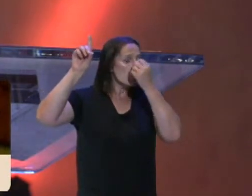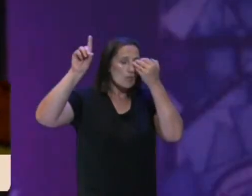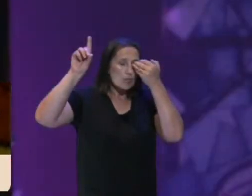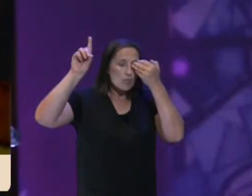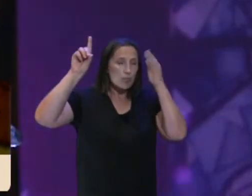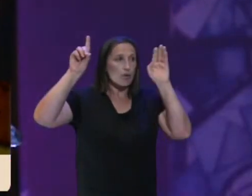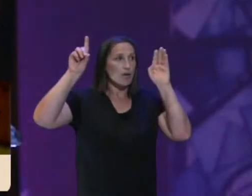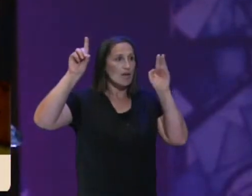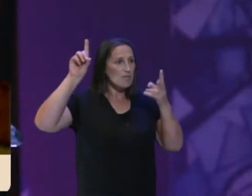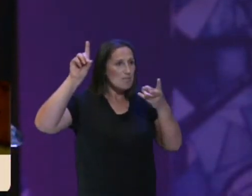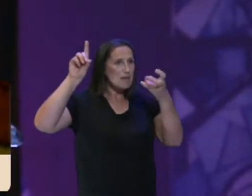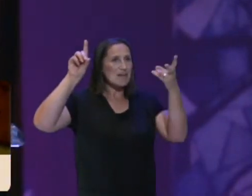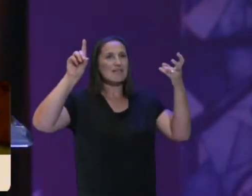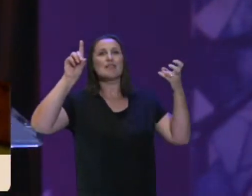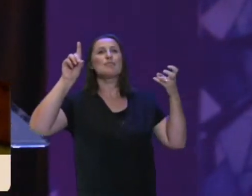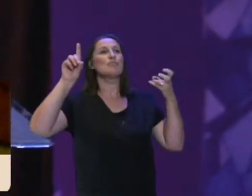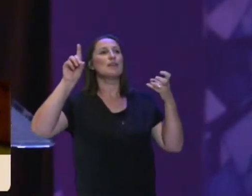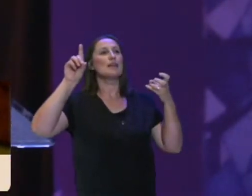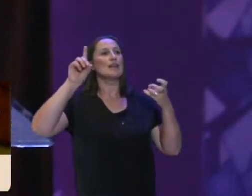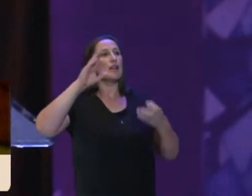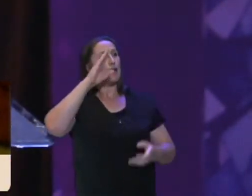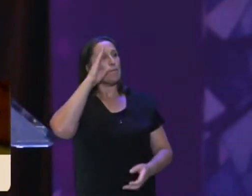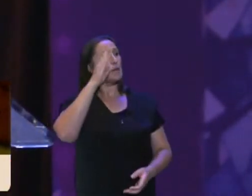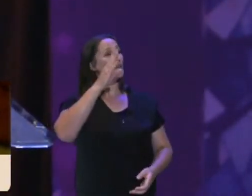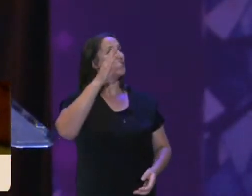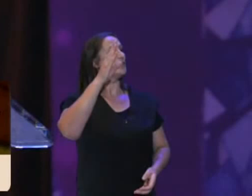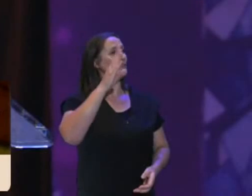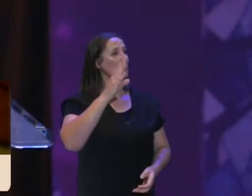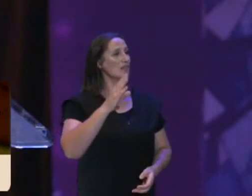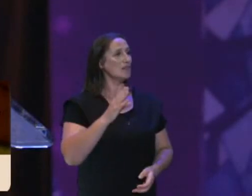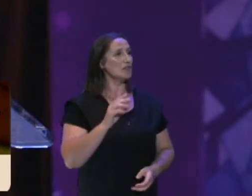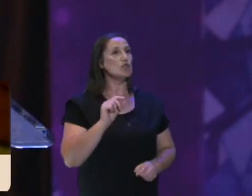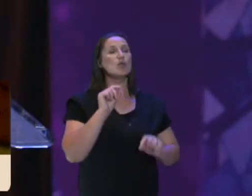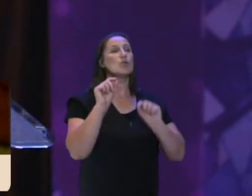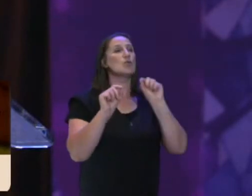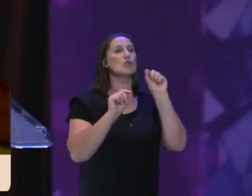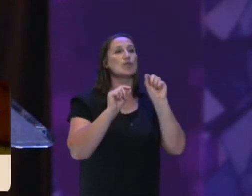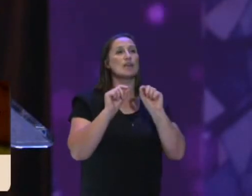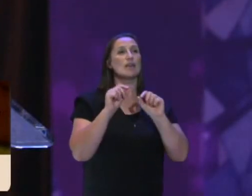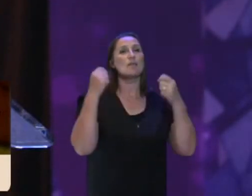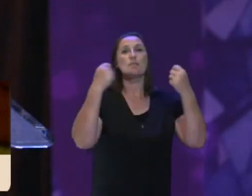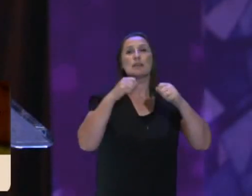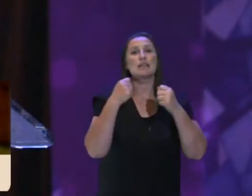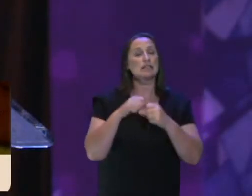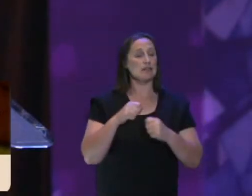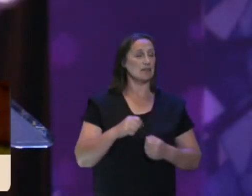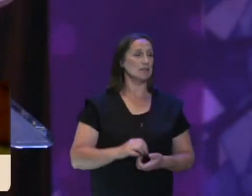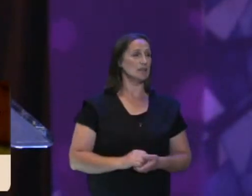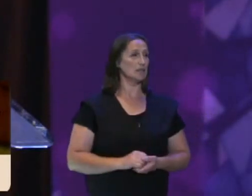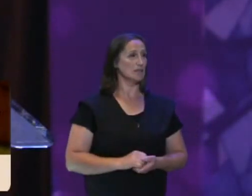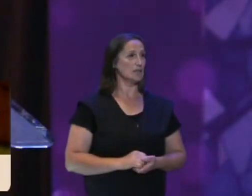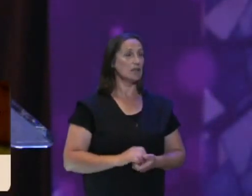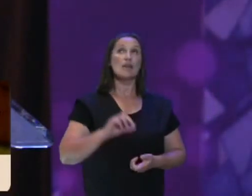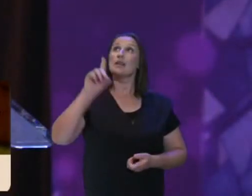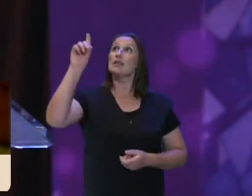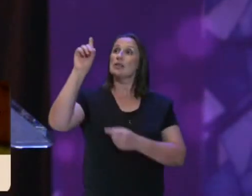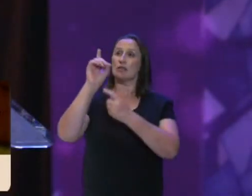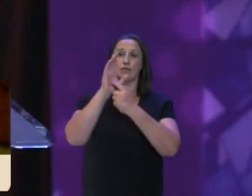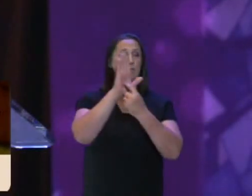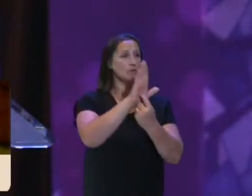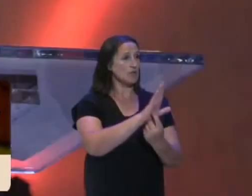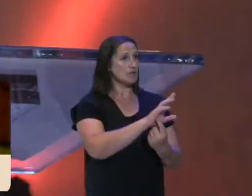as prioridades, os alvos chaves que você precisa perseguir, e o Senhor vai mostrar para